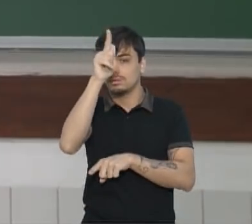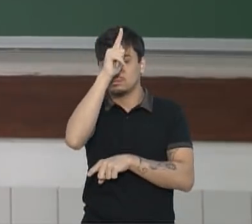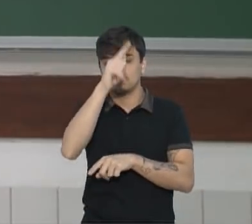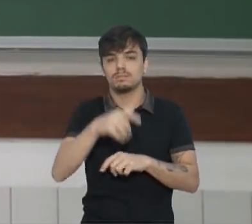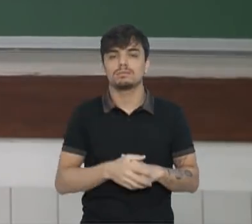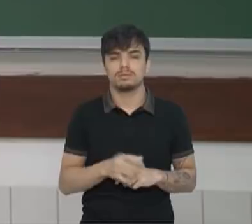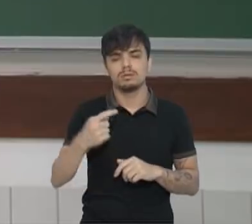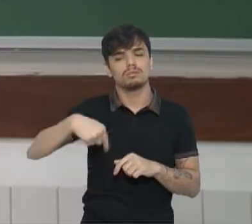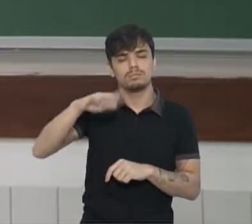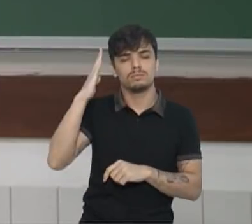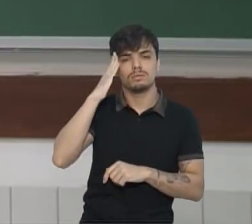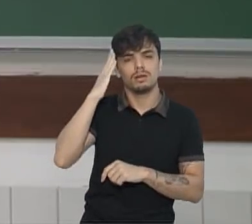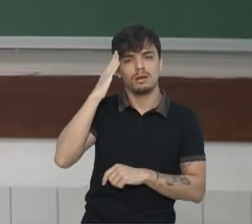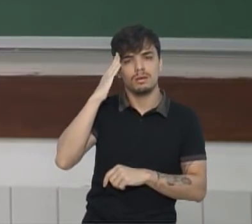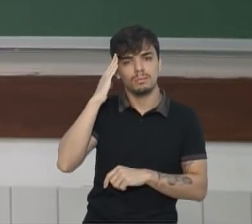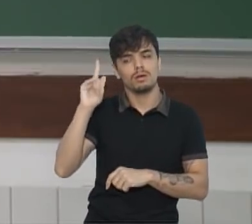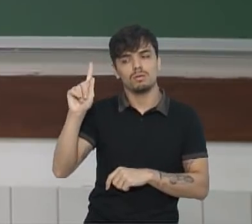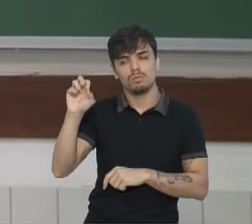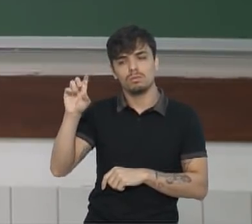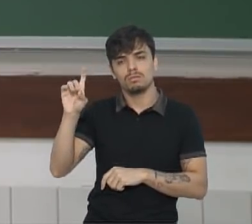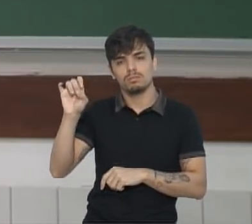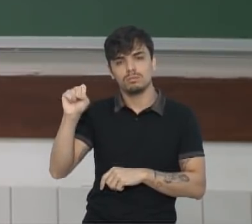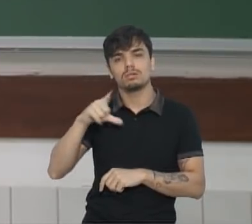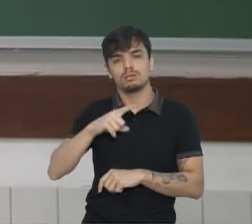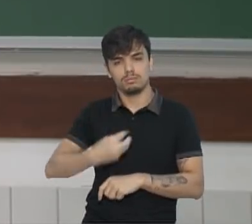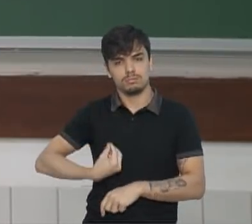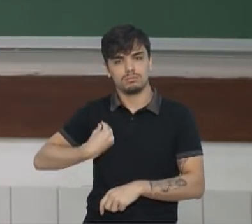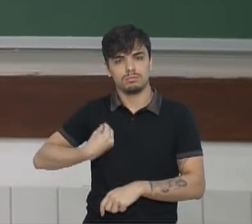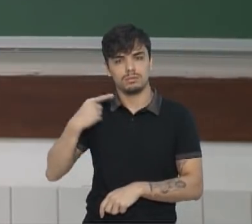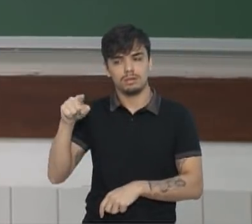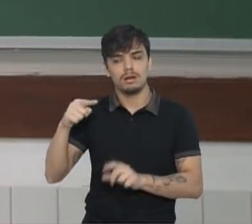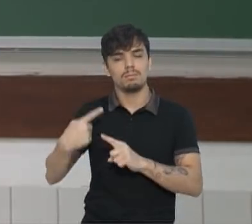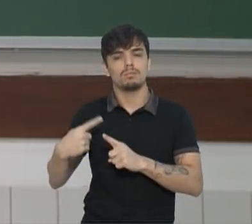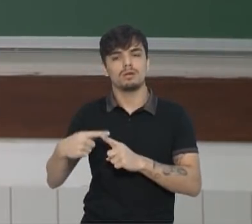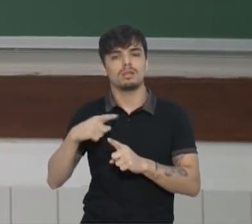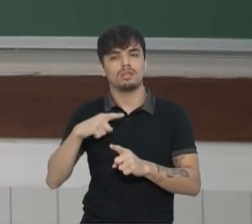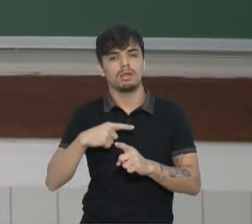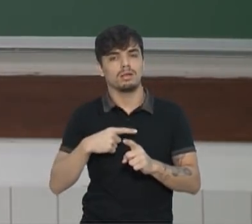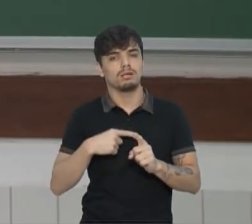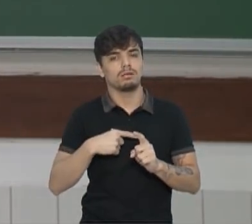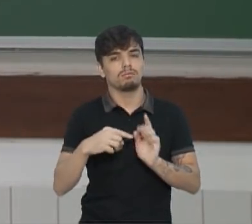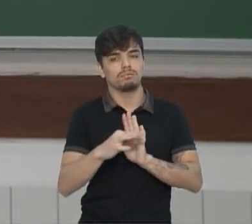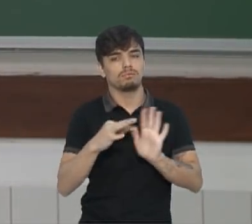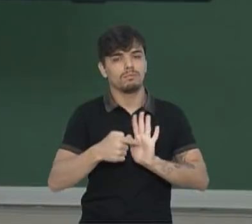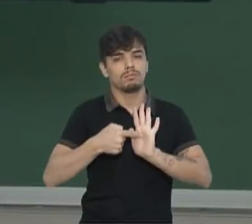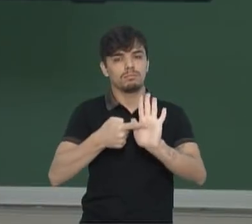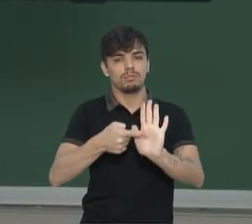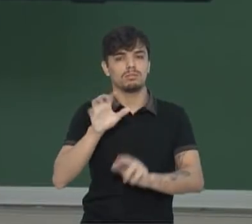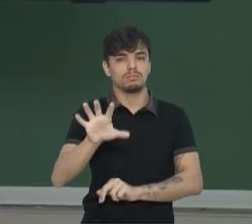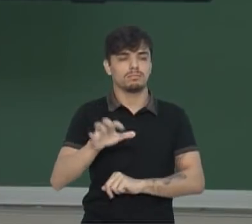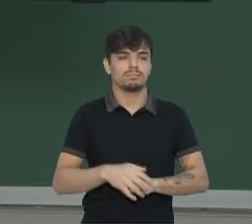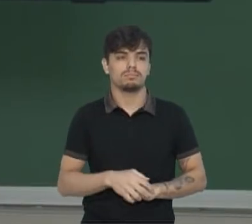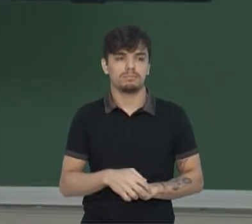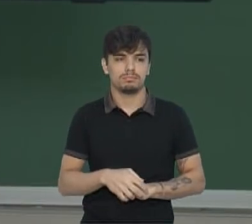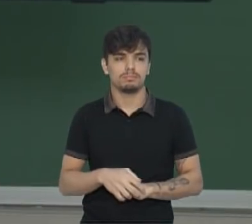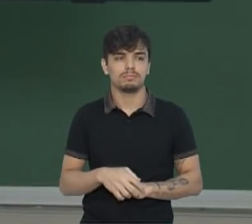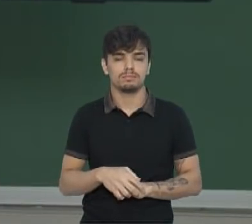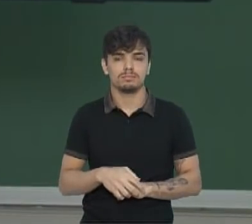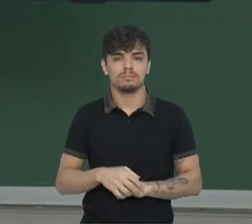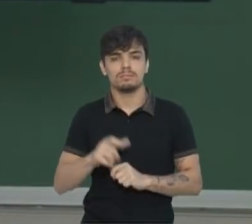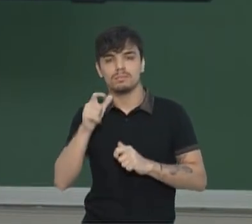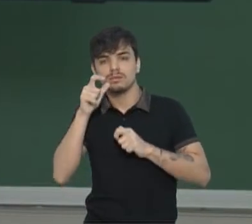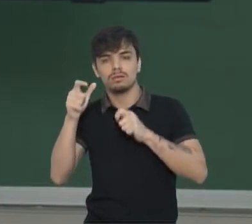godos realmente, de fato, estiveram lá, porque as fontes apontam isso. Né? Não teria por que Tácito ou Ptolomeu citarem